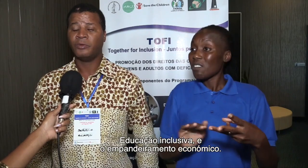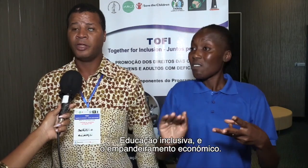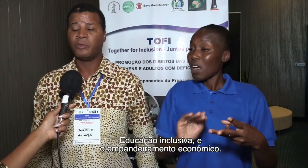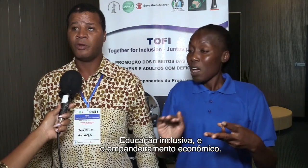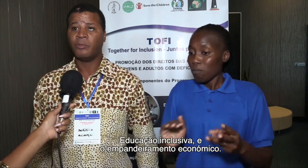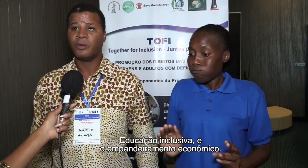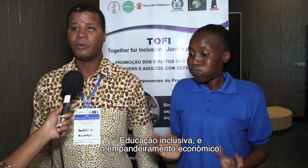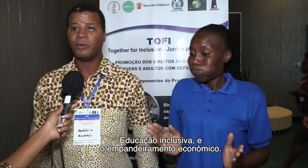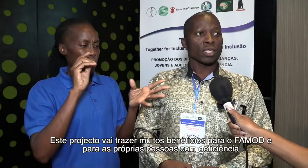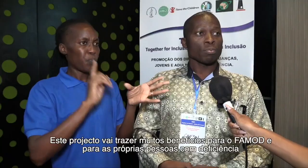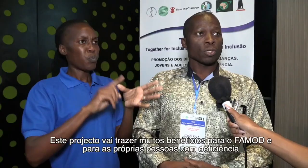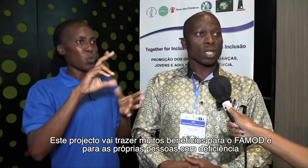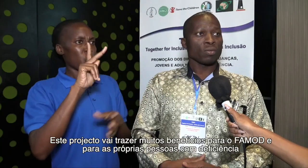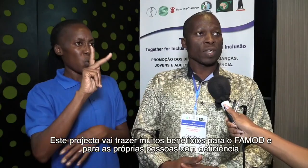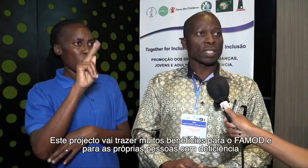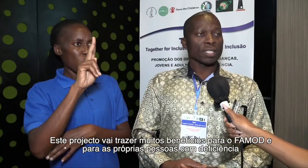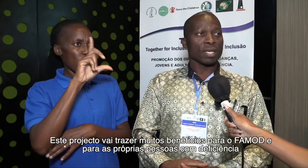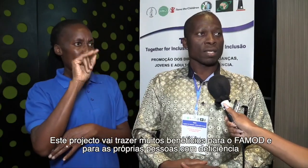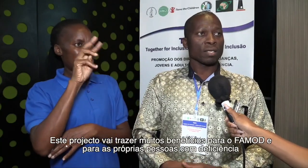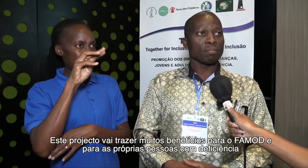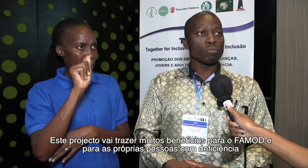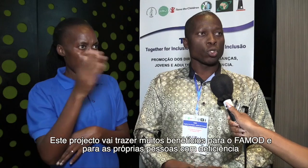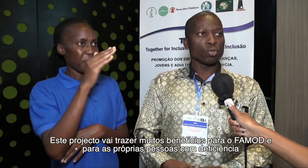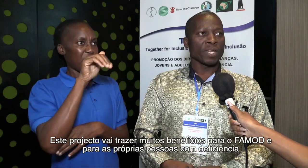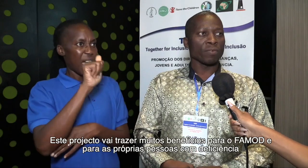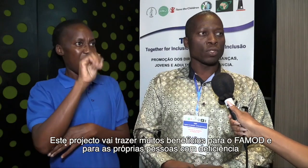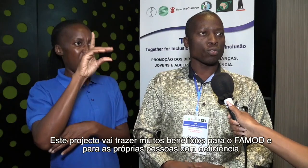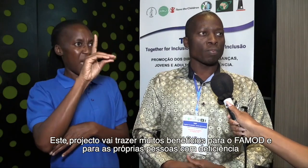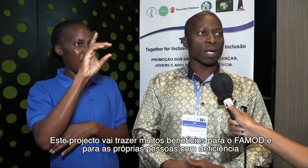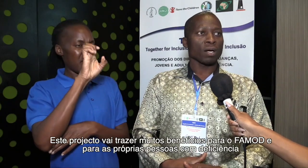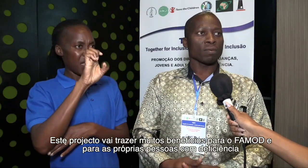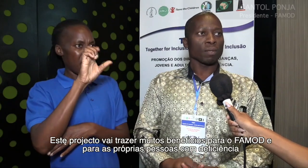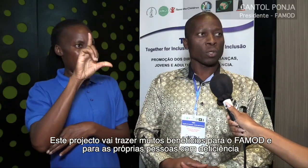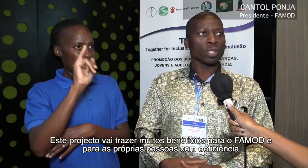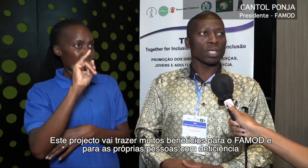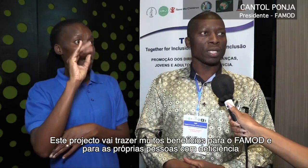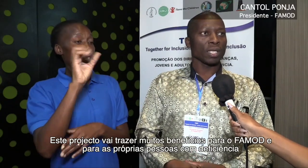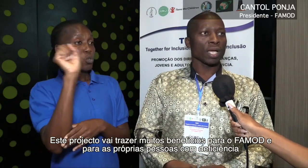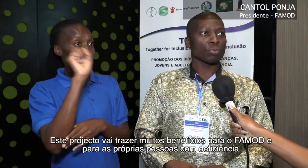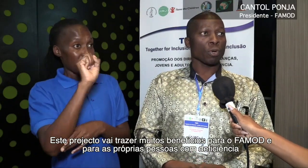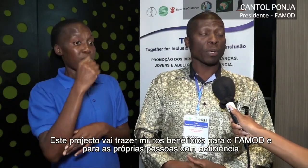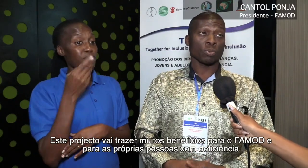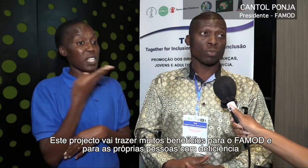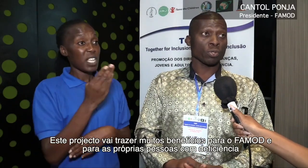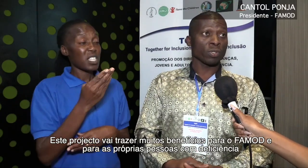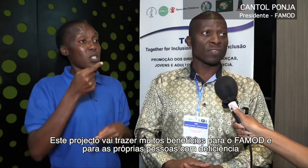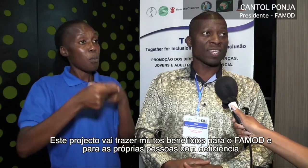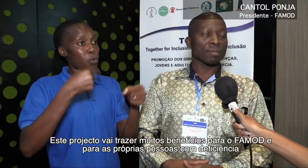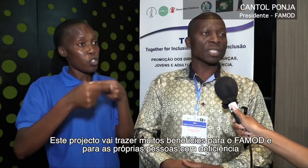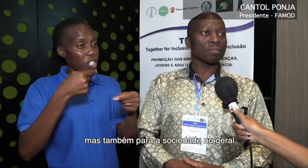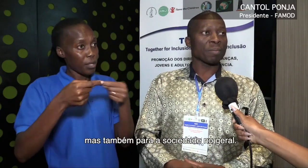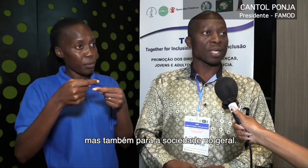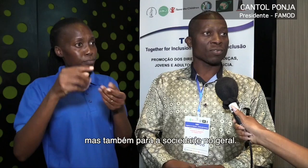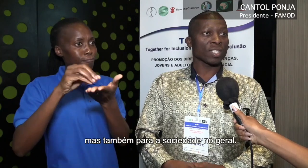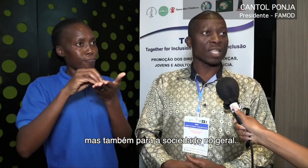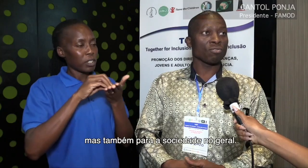empoderamento econômico. Este projeto vai trazer muitos benefícios para a FAMODE e as próprias pessoas com deficiência,